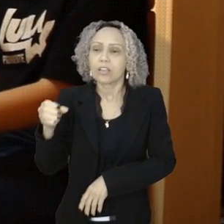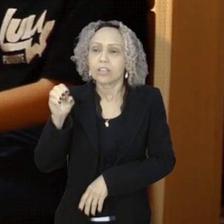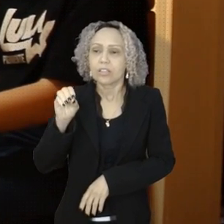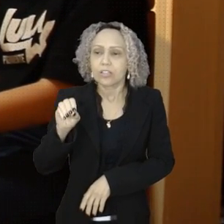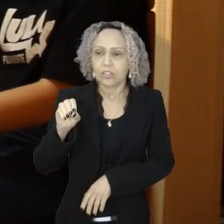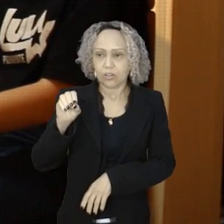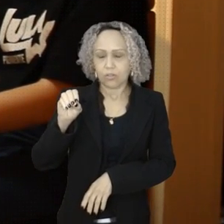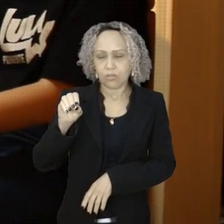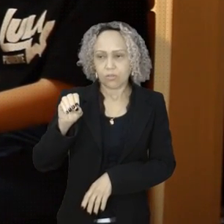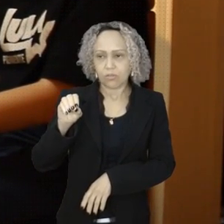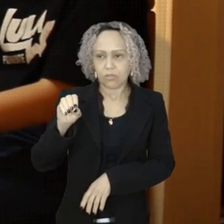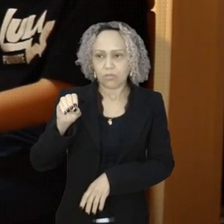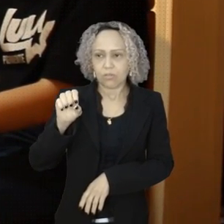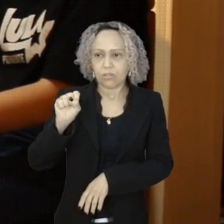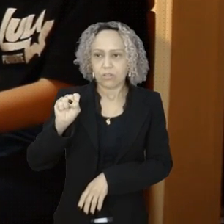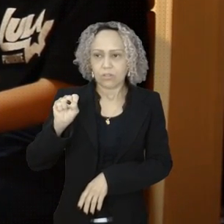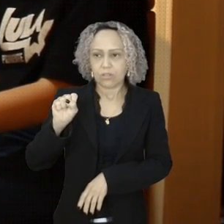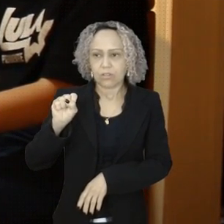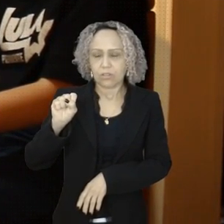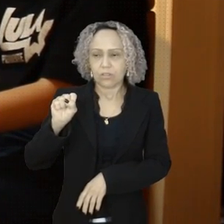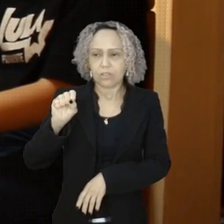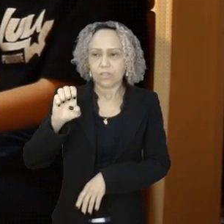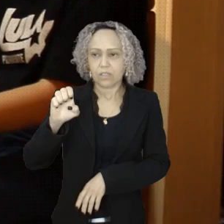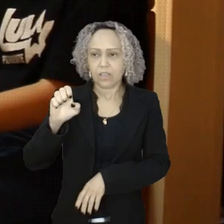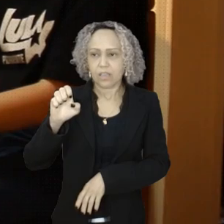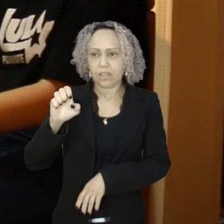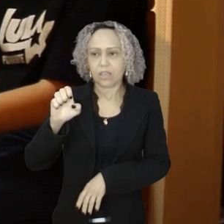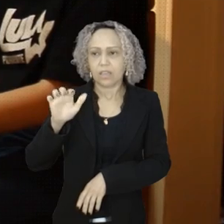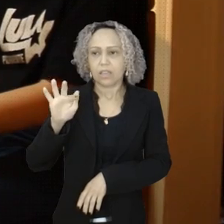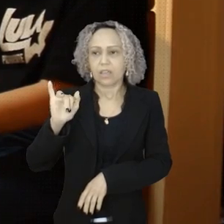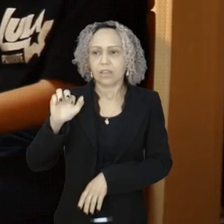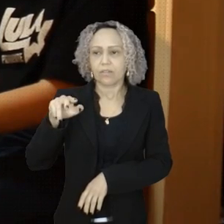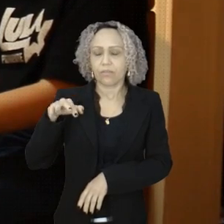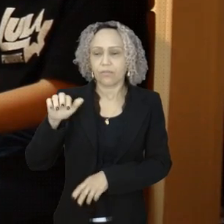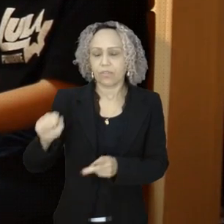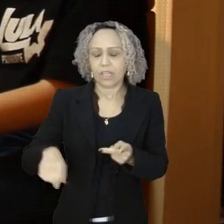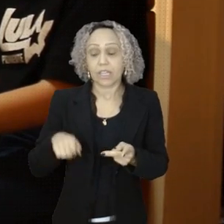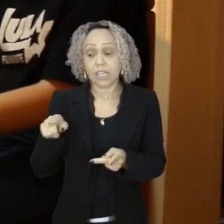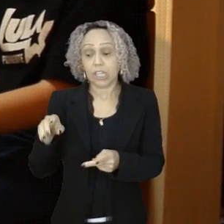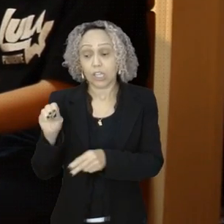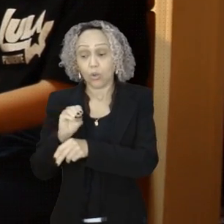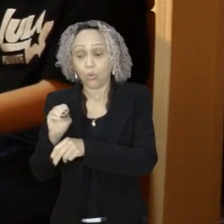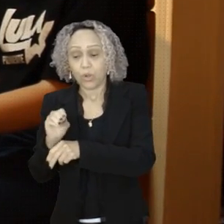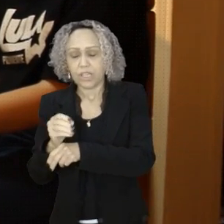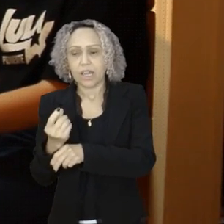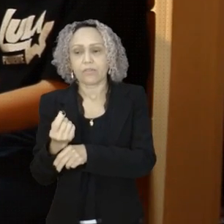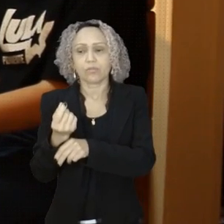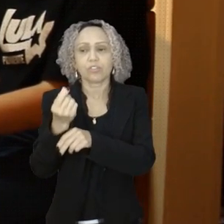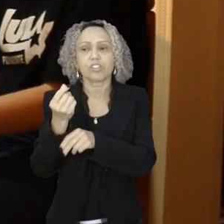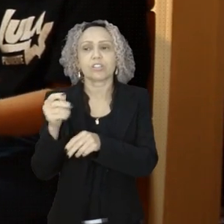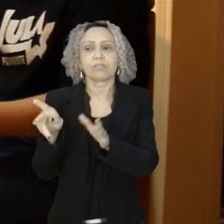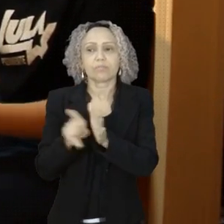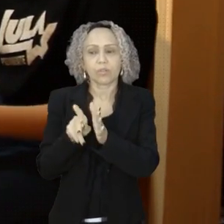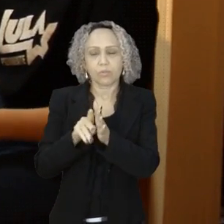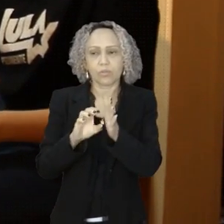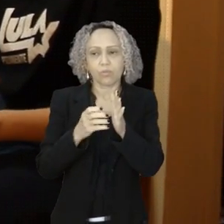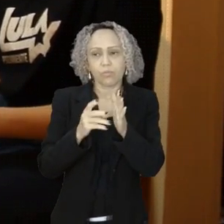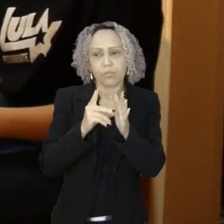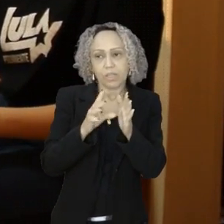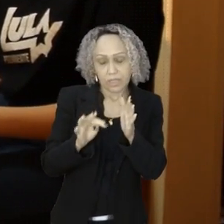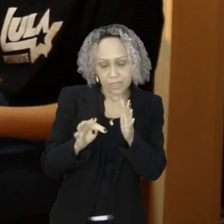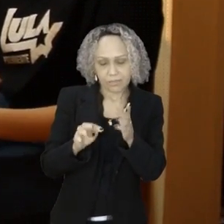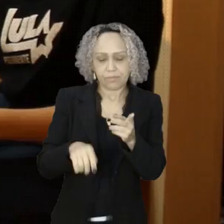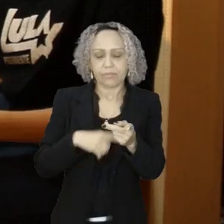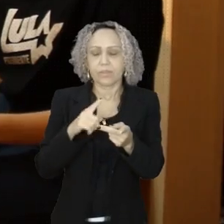E tinha outras companheiras, Maria Santa Cruz, que foi mãe do presidente da UAB